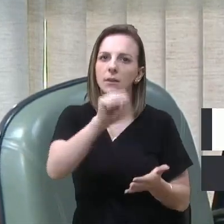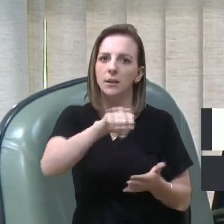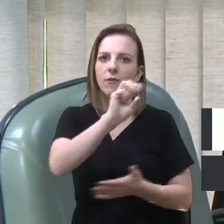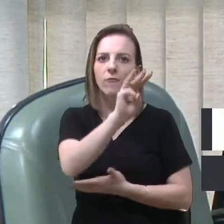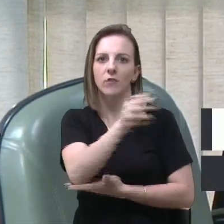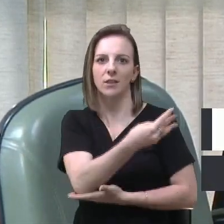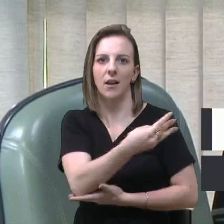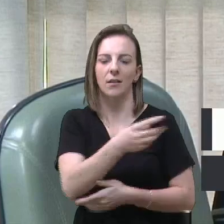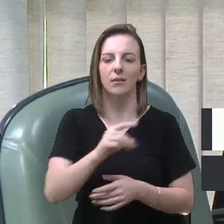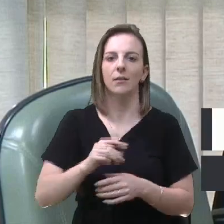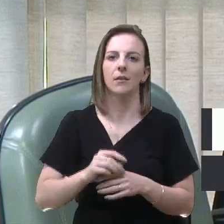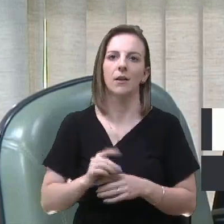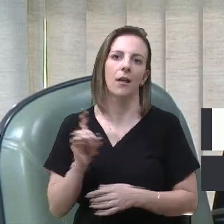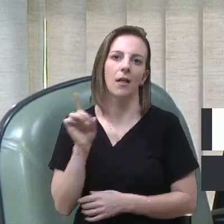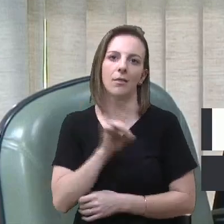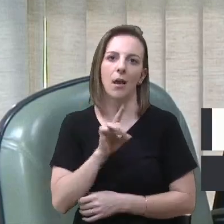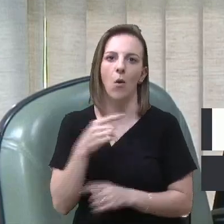estamos